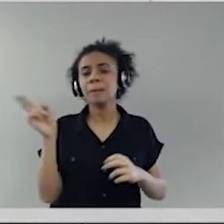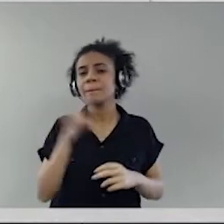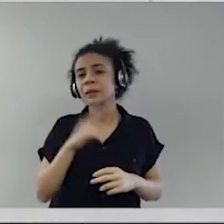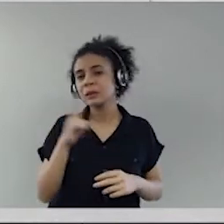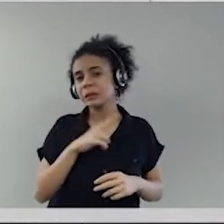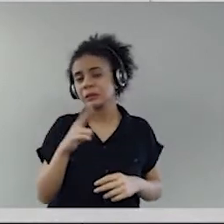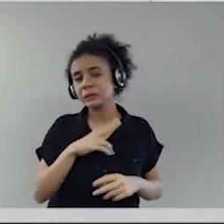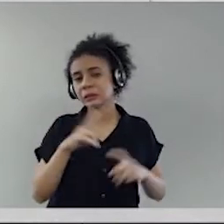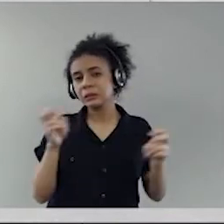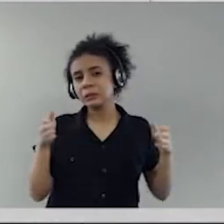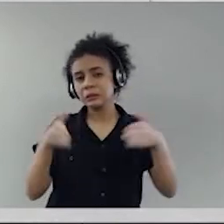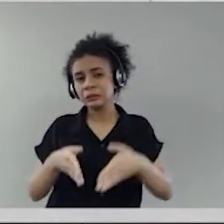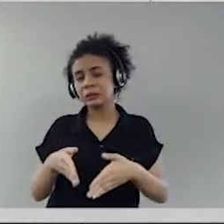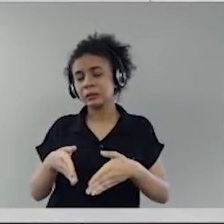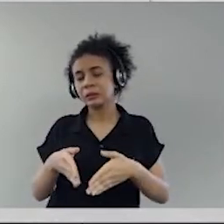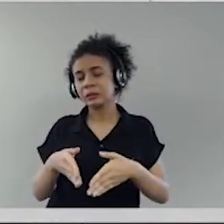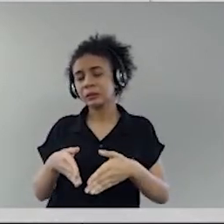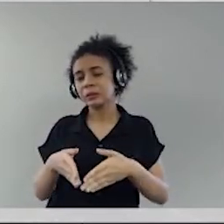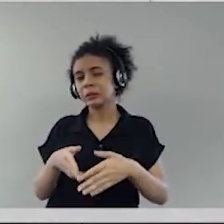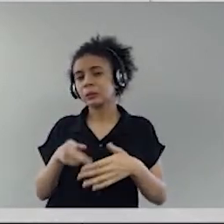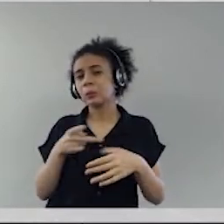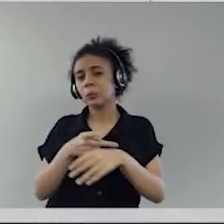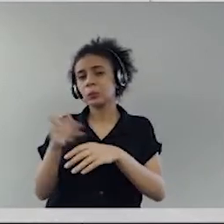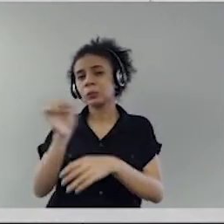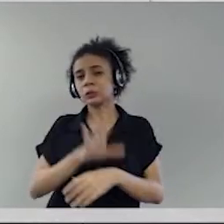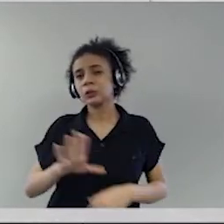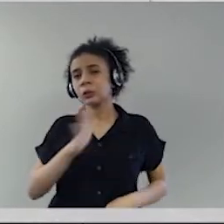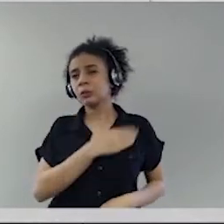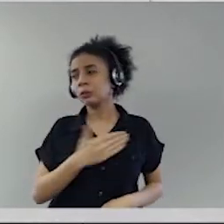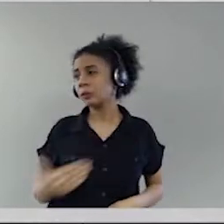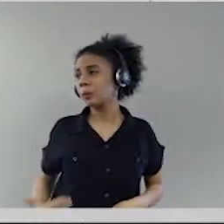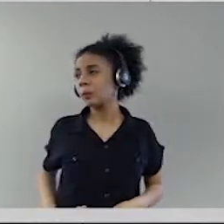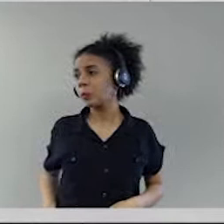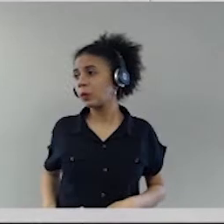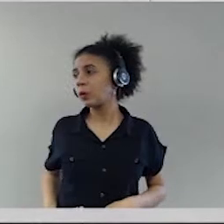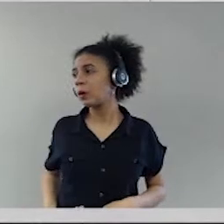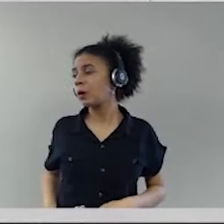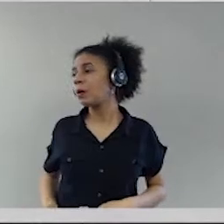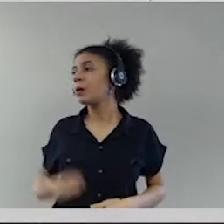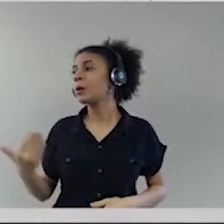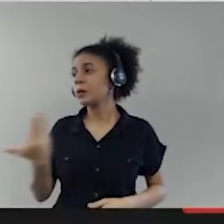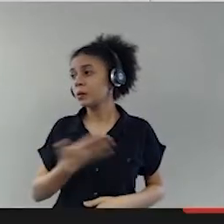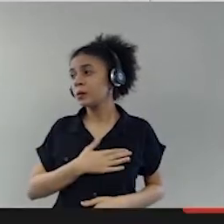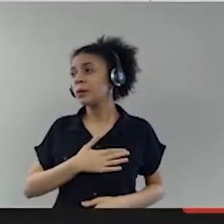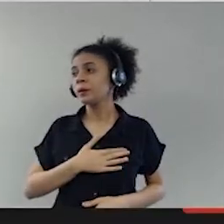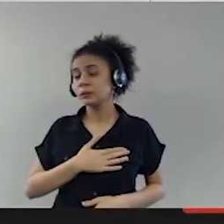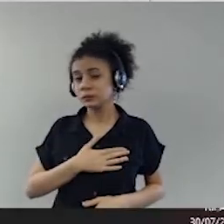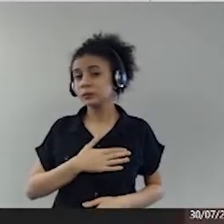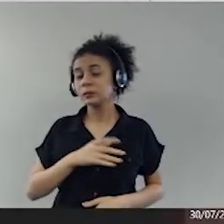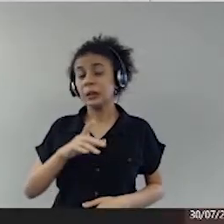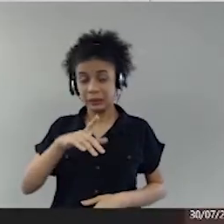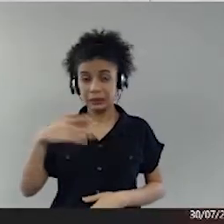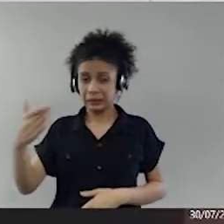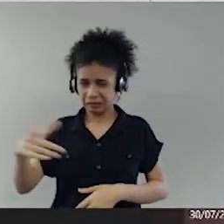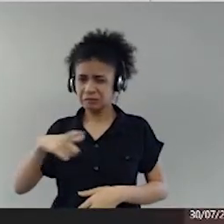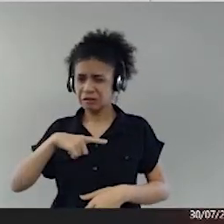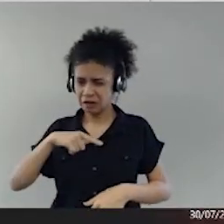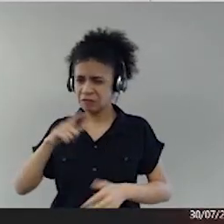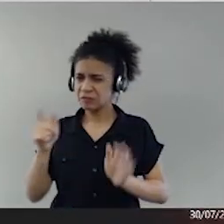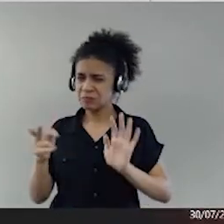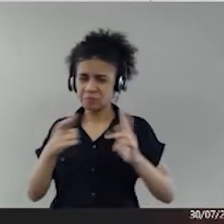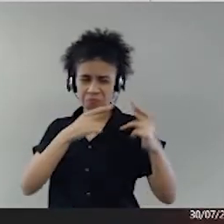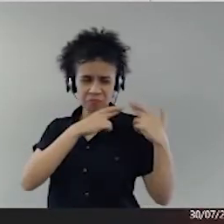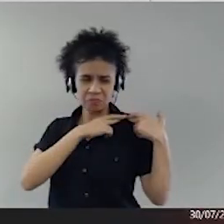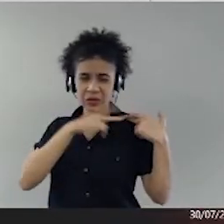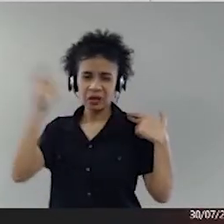emergência no âmbito da Procuradoria-Geral da República, e ele teve um papel importantíssimo na